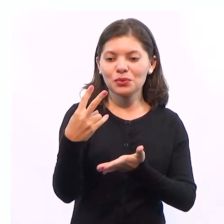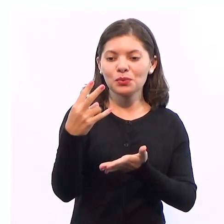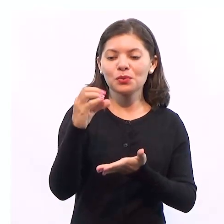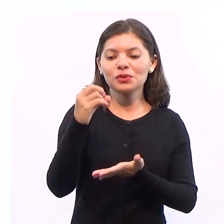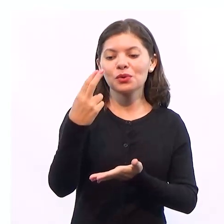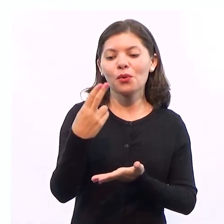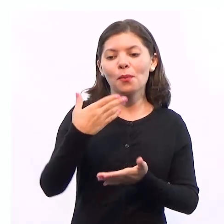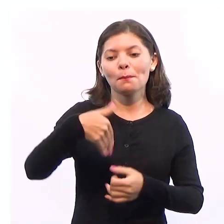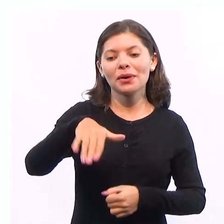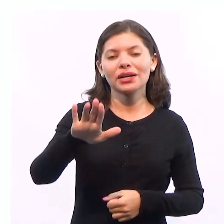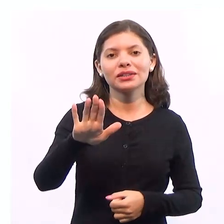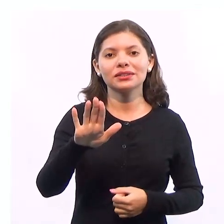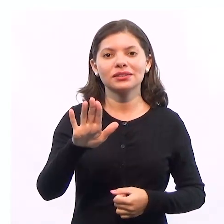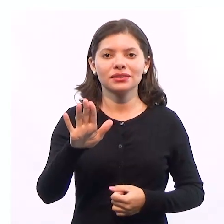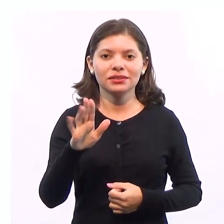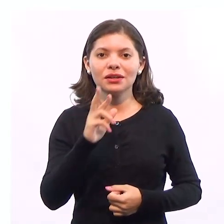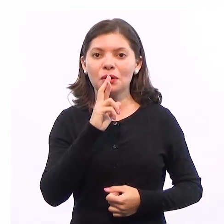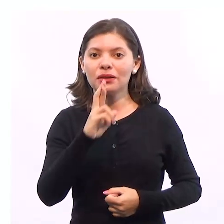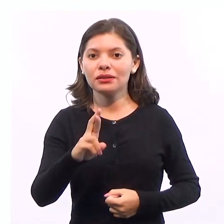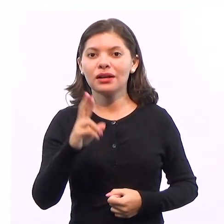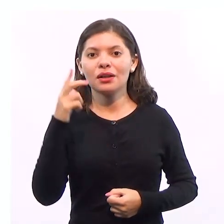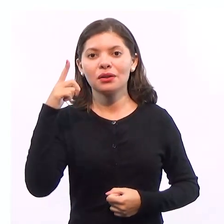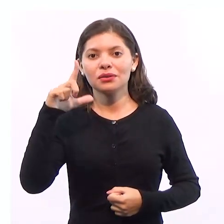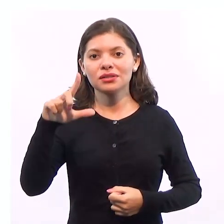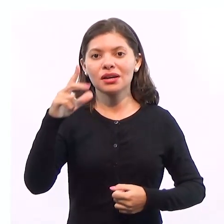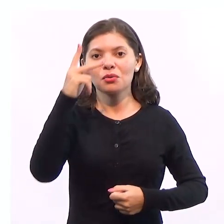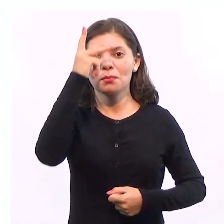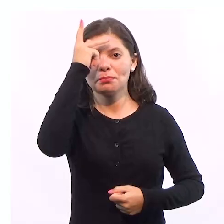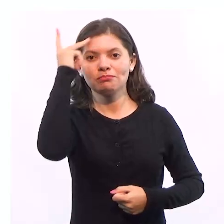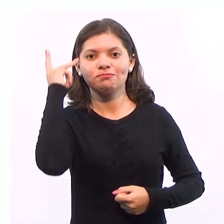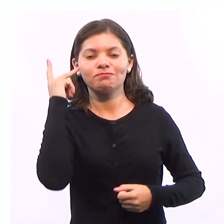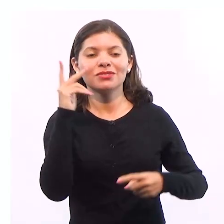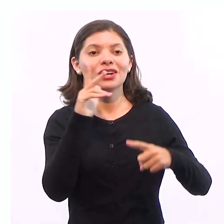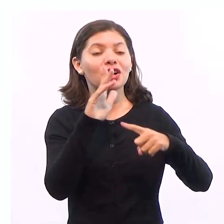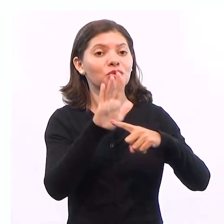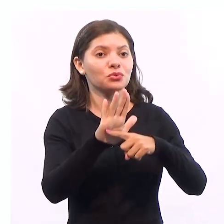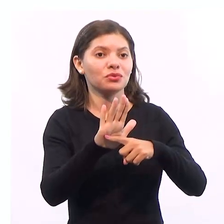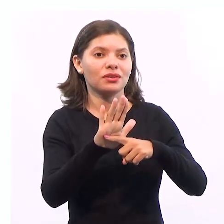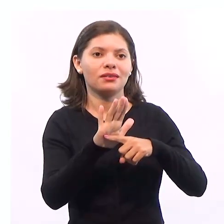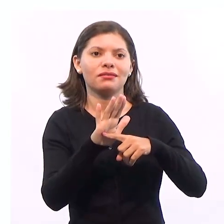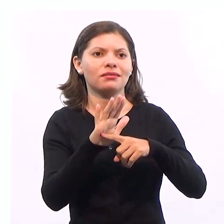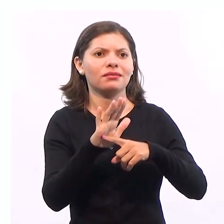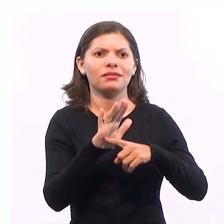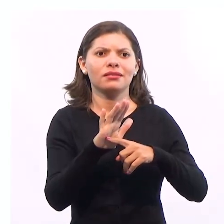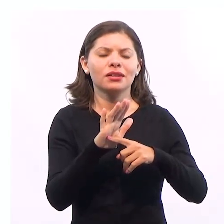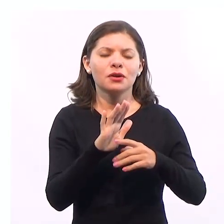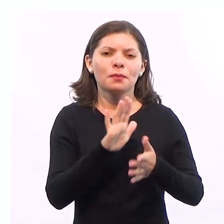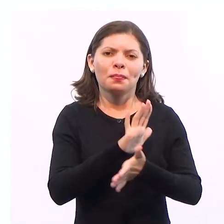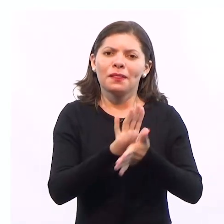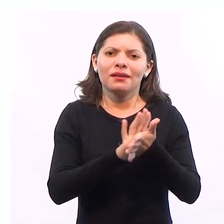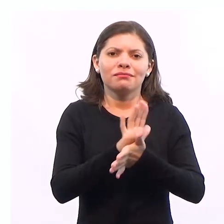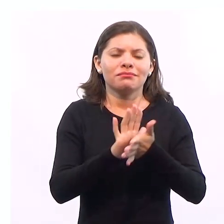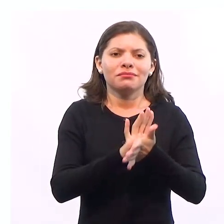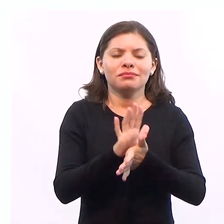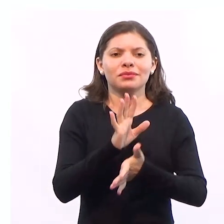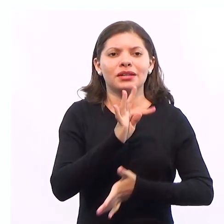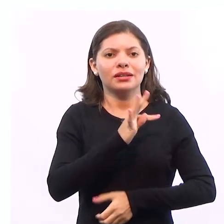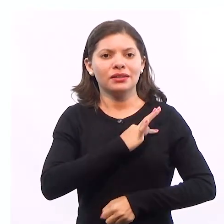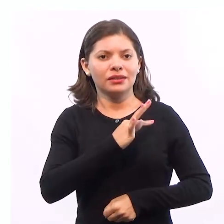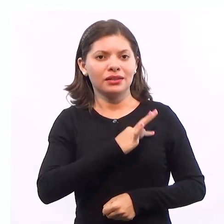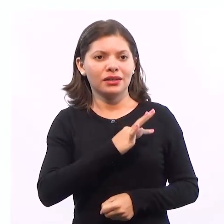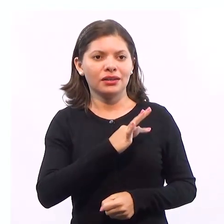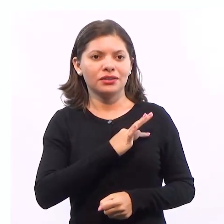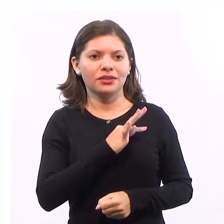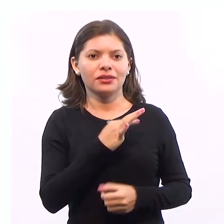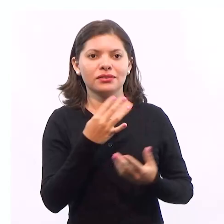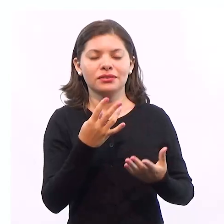meio delas que os resultados são alcançados. De nada adianta pensar em técnicas e procedimentos,